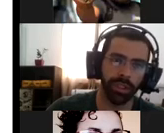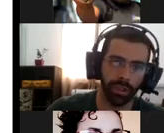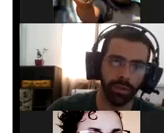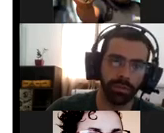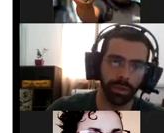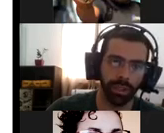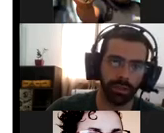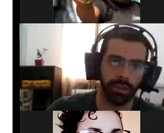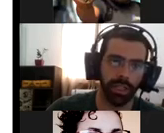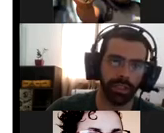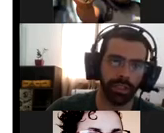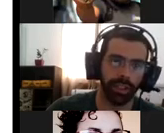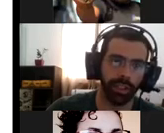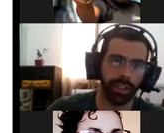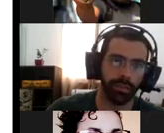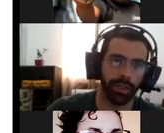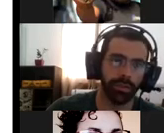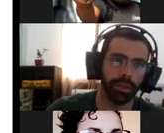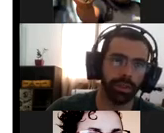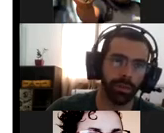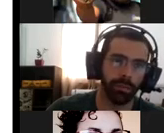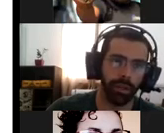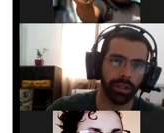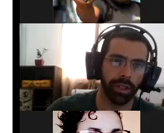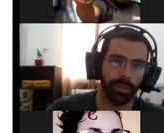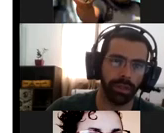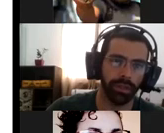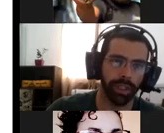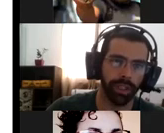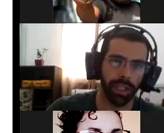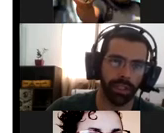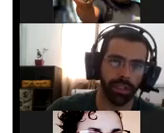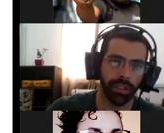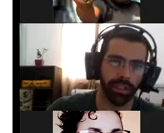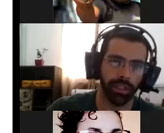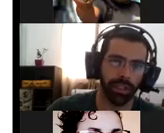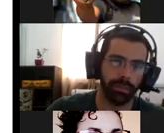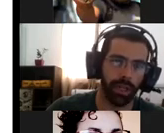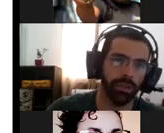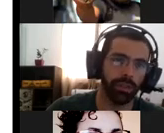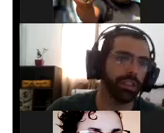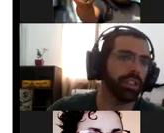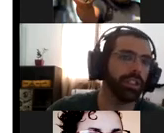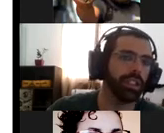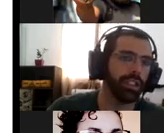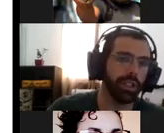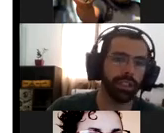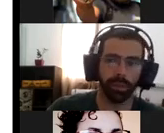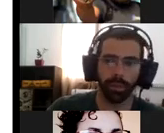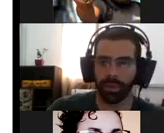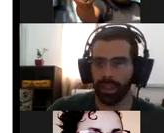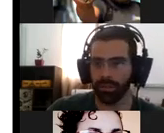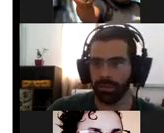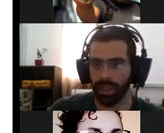isolamento medido para o estado de Goiás. A gente vê aqui que teve um período maior de isolamento e hoje a gente está mal, né? E o que